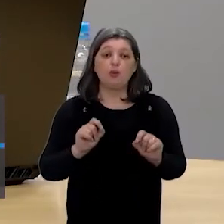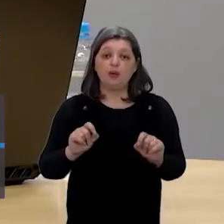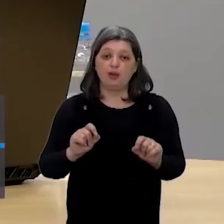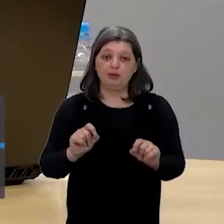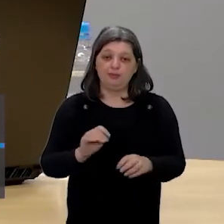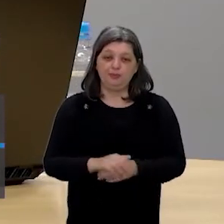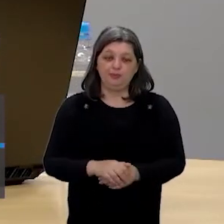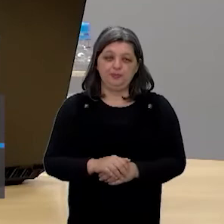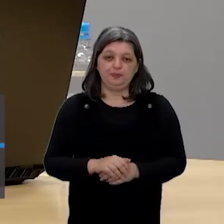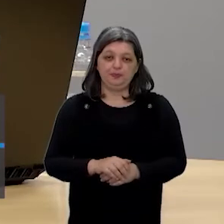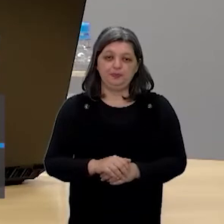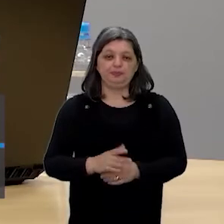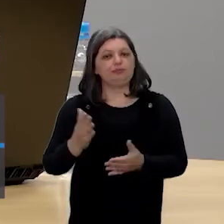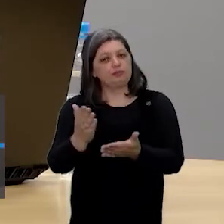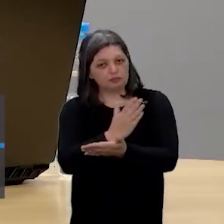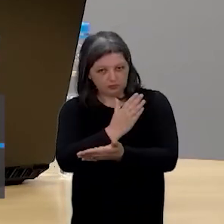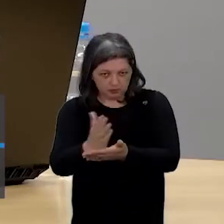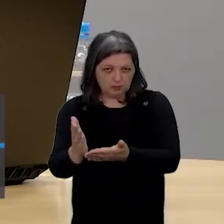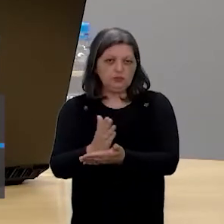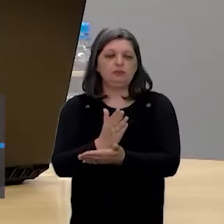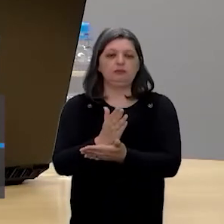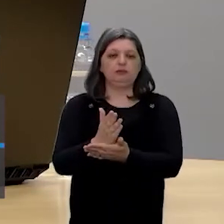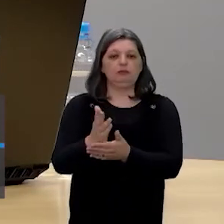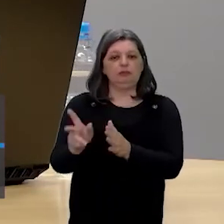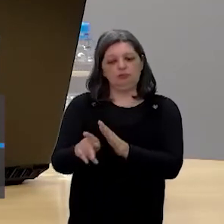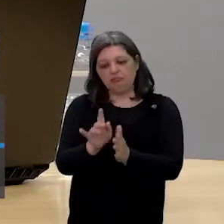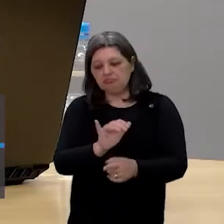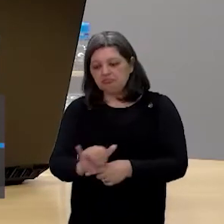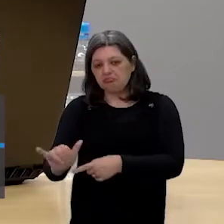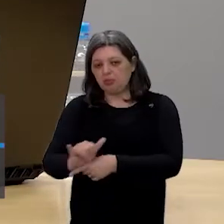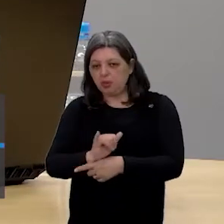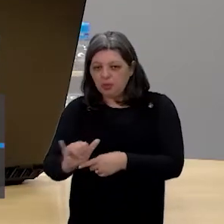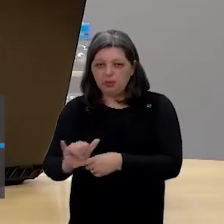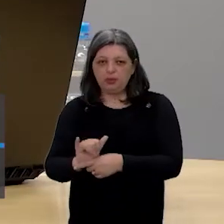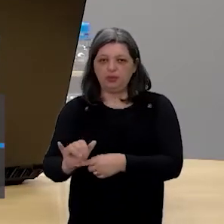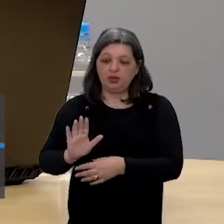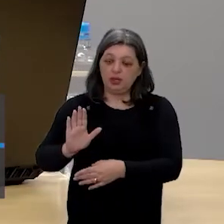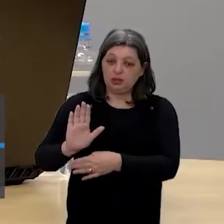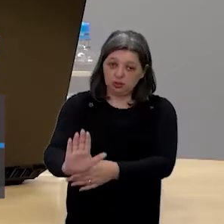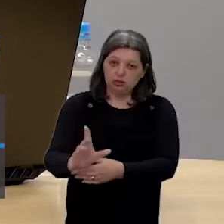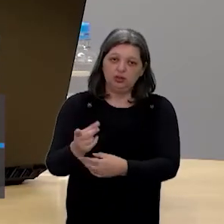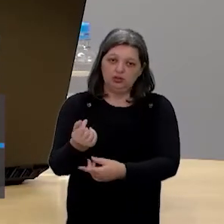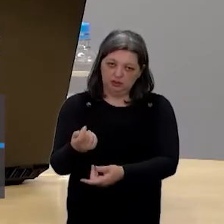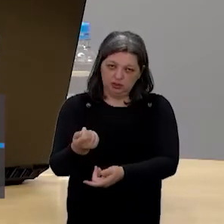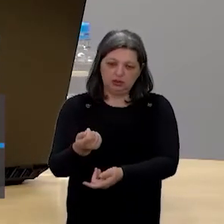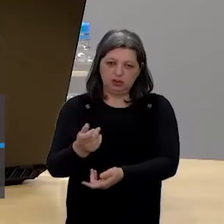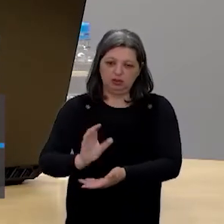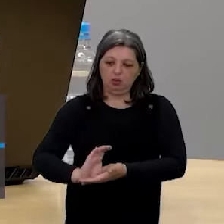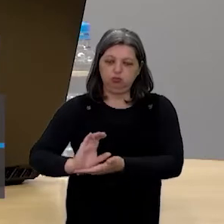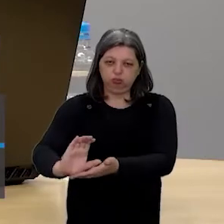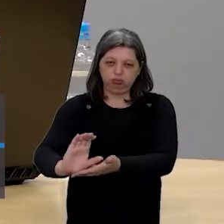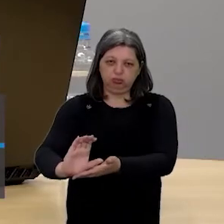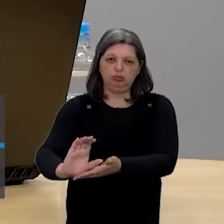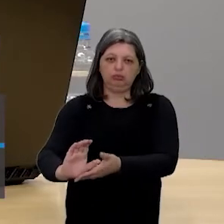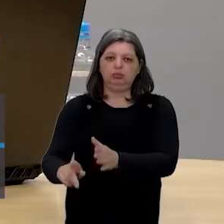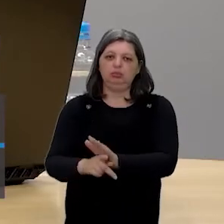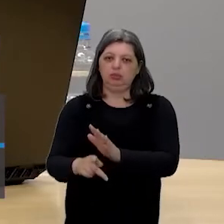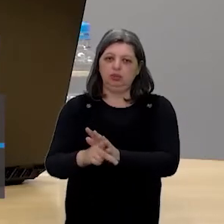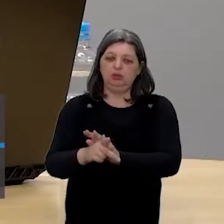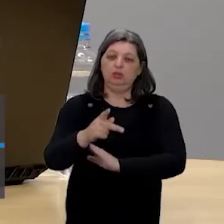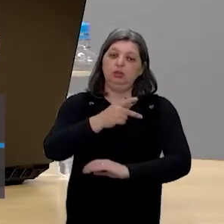Então, alguns planos econômicos, né, algumas ajudas financeiras foram oferecidas tanto da parte da União